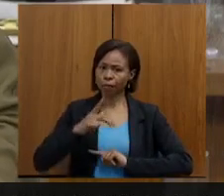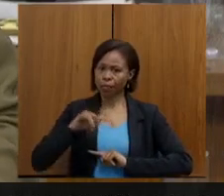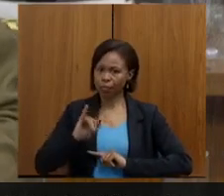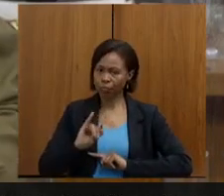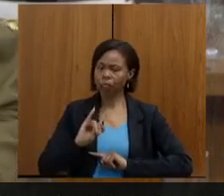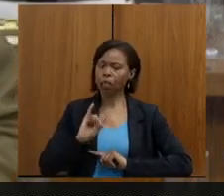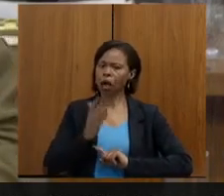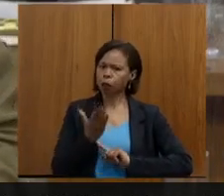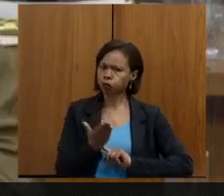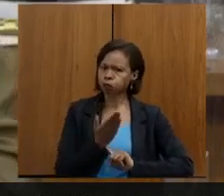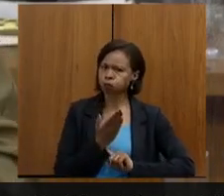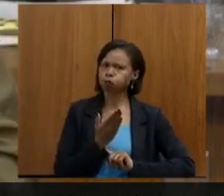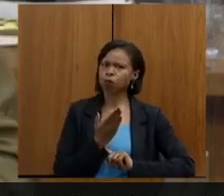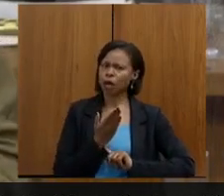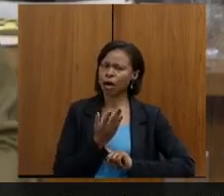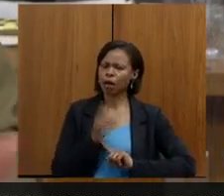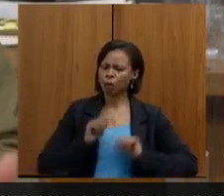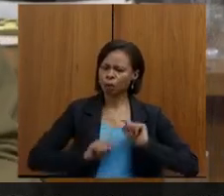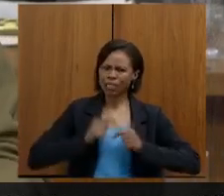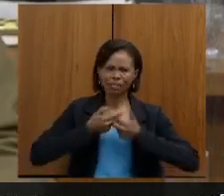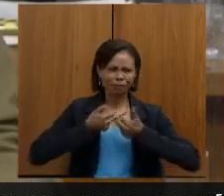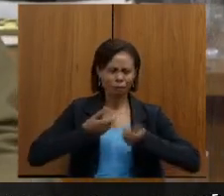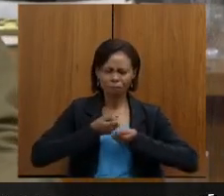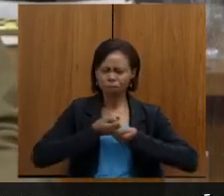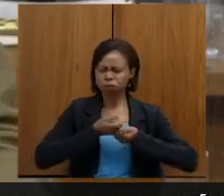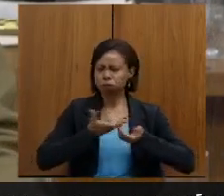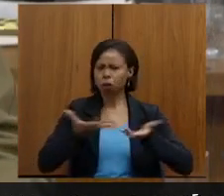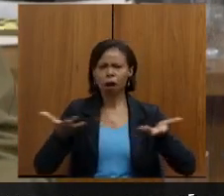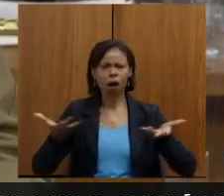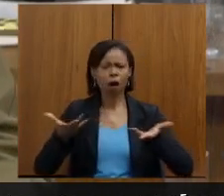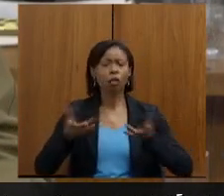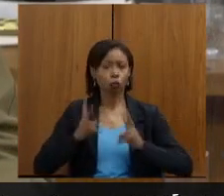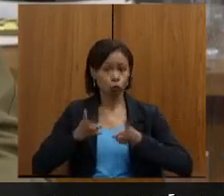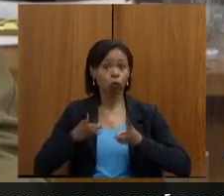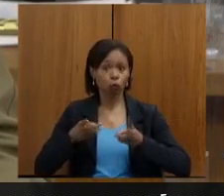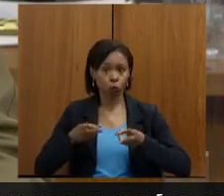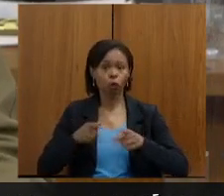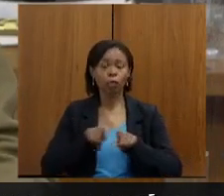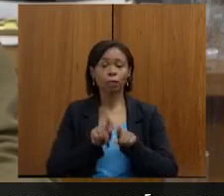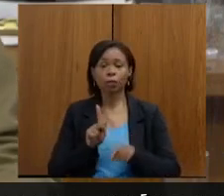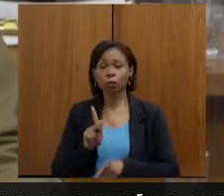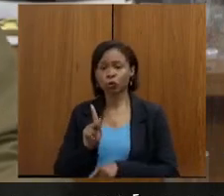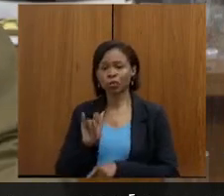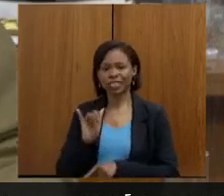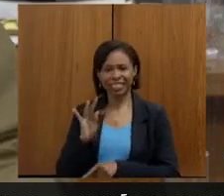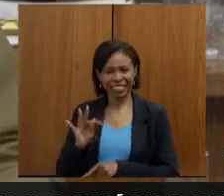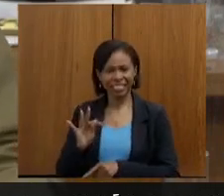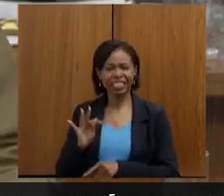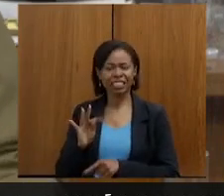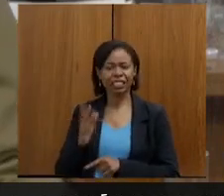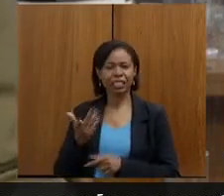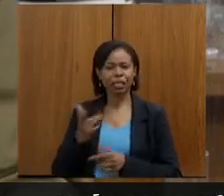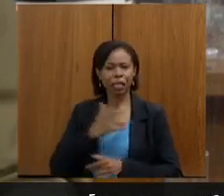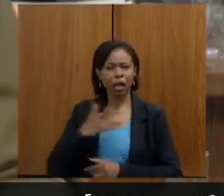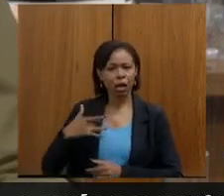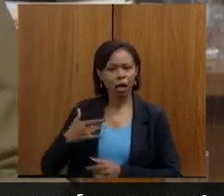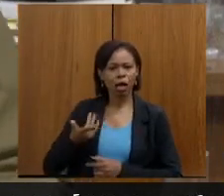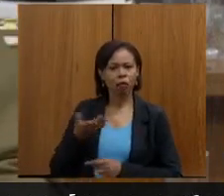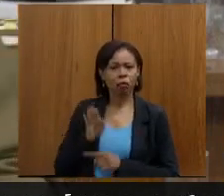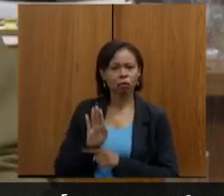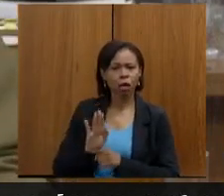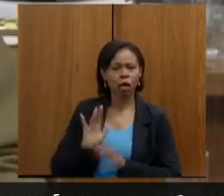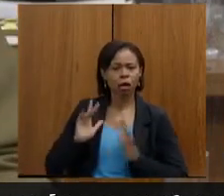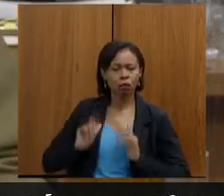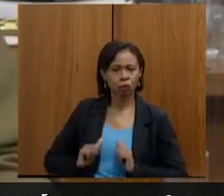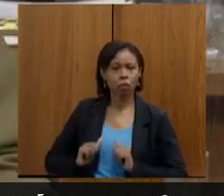individual foi muito muito produto distribuído ainda E também o clipe biológico e todas as outras partes mas a nossa a